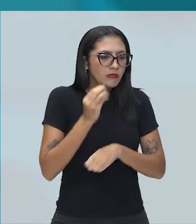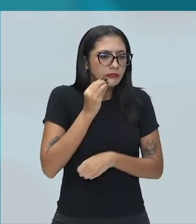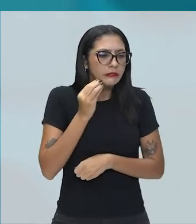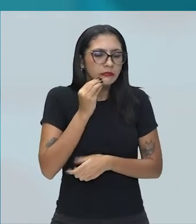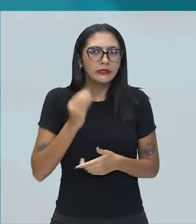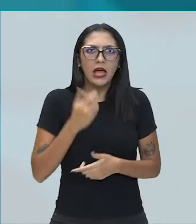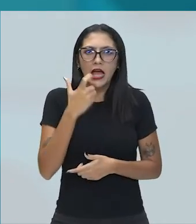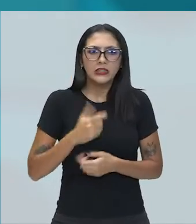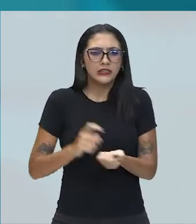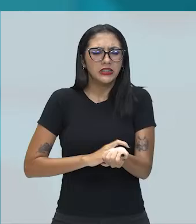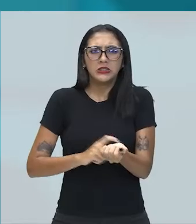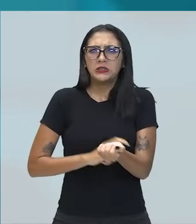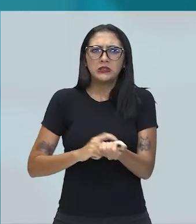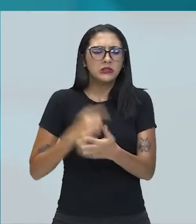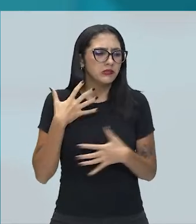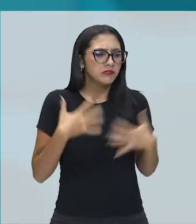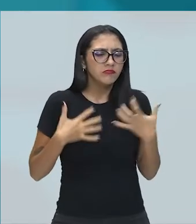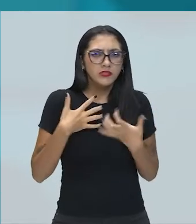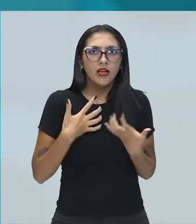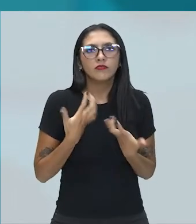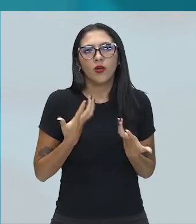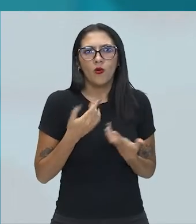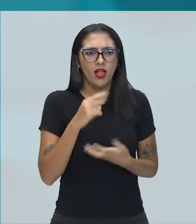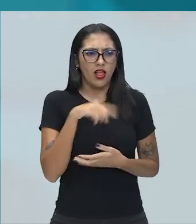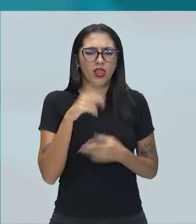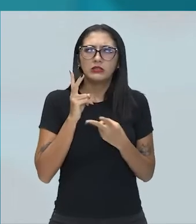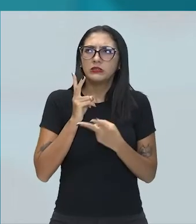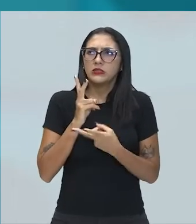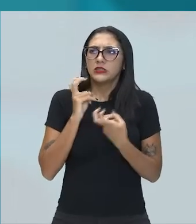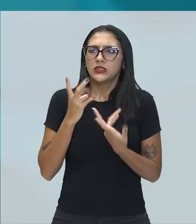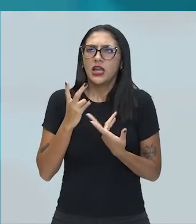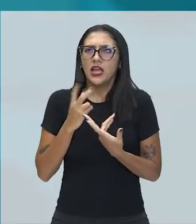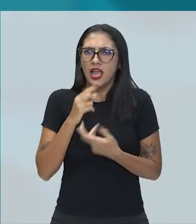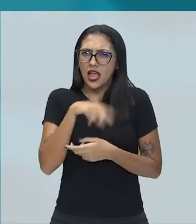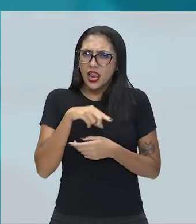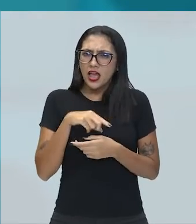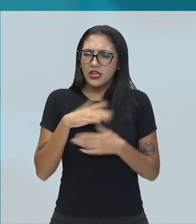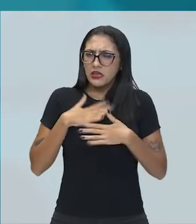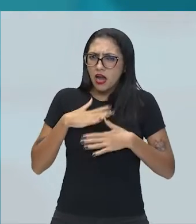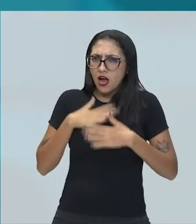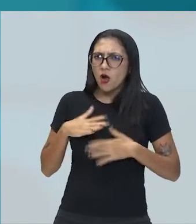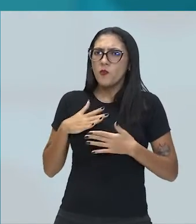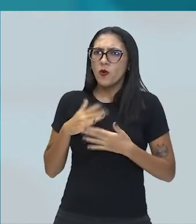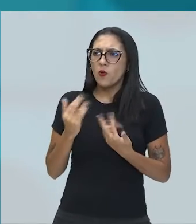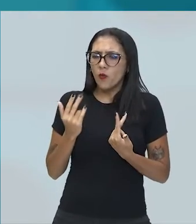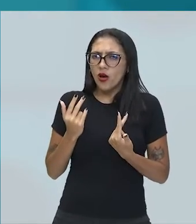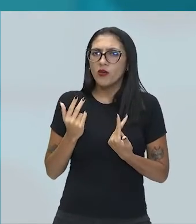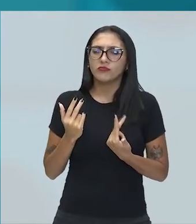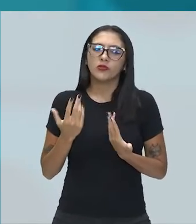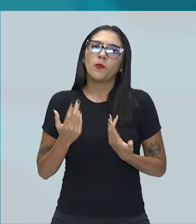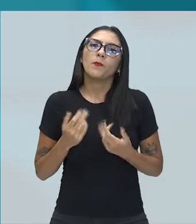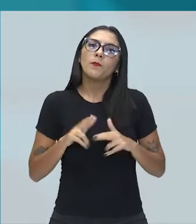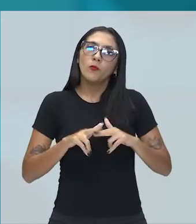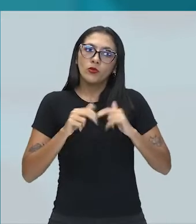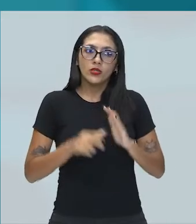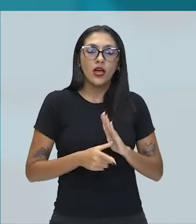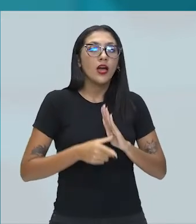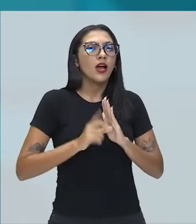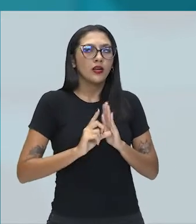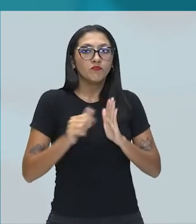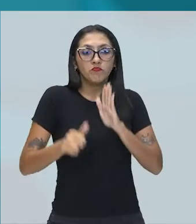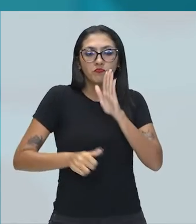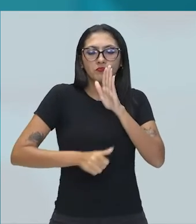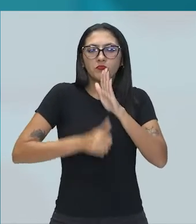ela. Você vai passar tranquilidade para ela dessa forma? Não, por isso é importante você manter a calma, primeiro de